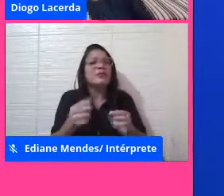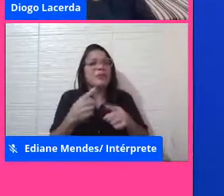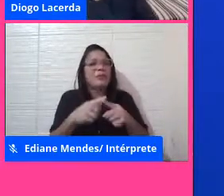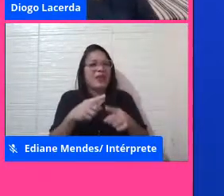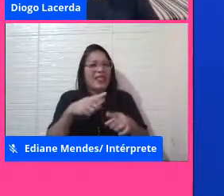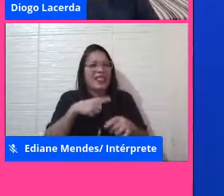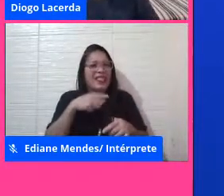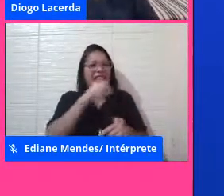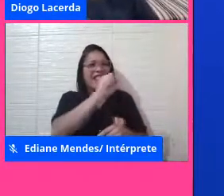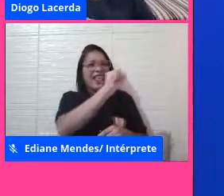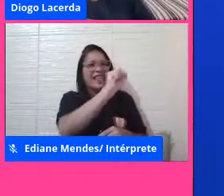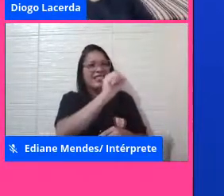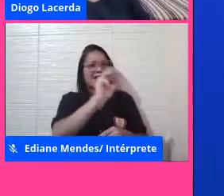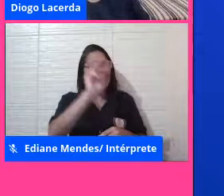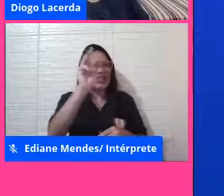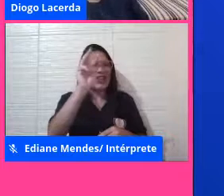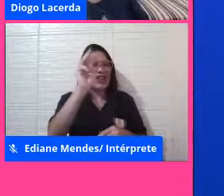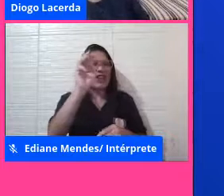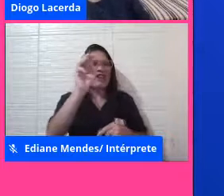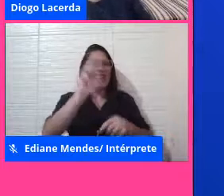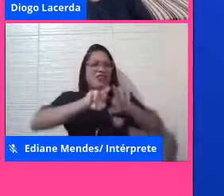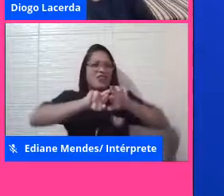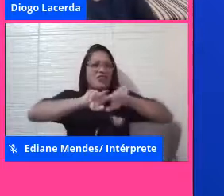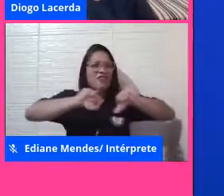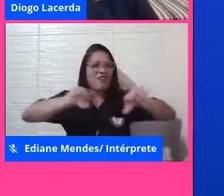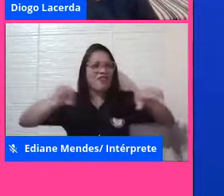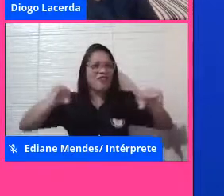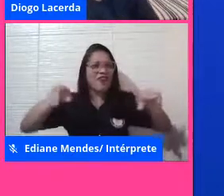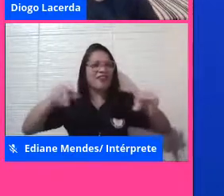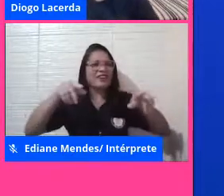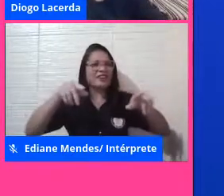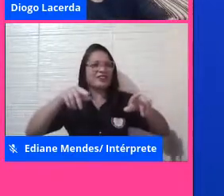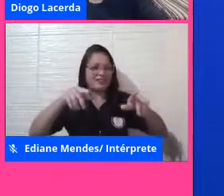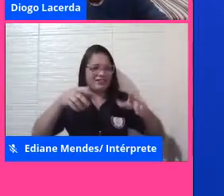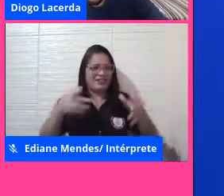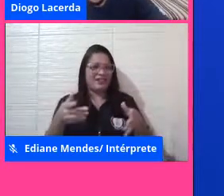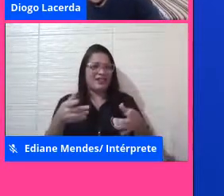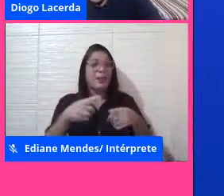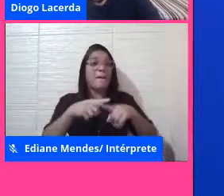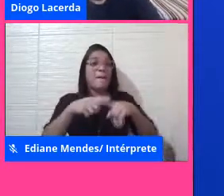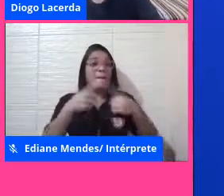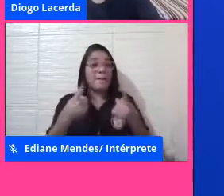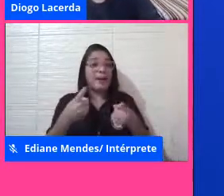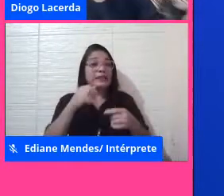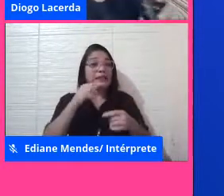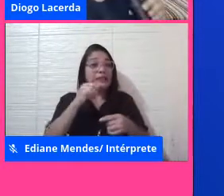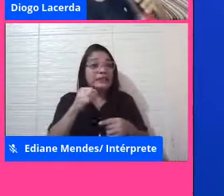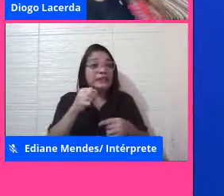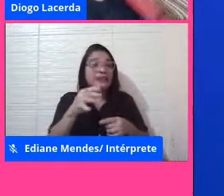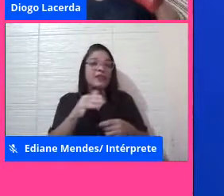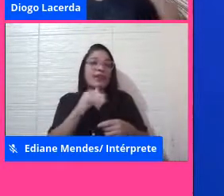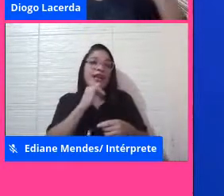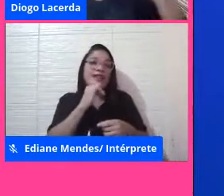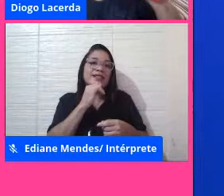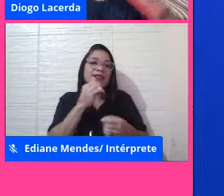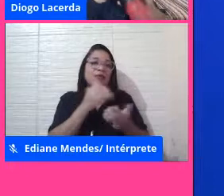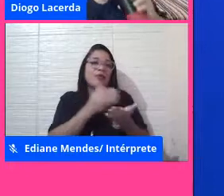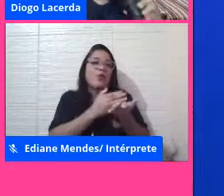é justamente por isso que eu indico ele quando a pessoa está começando a modelagem